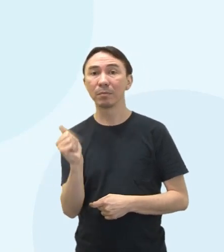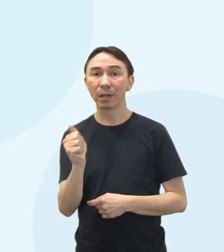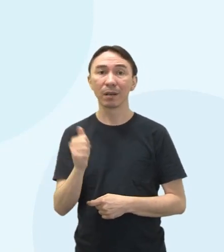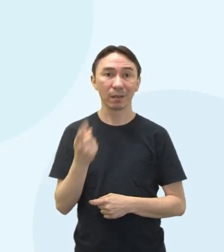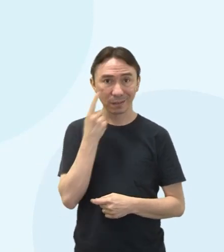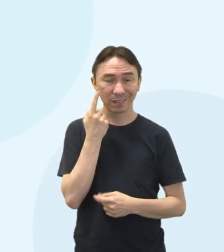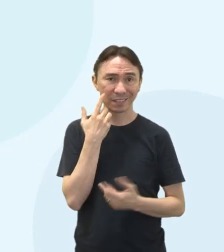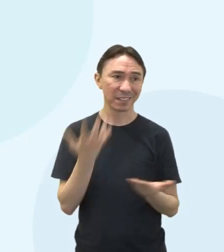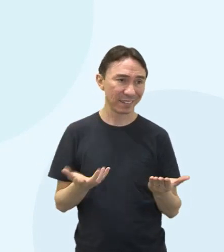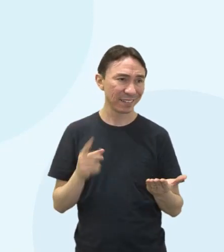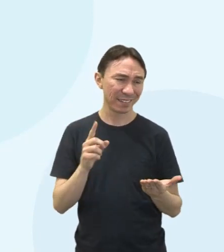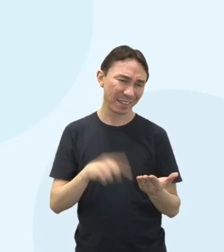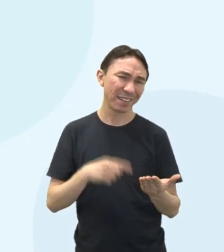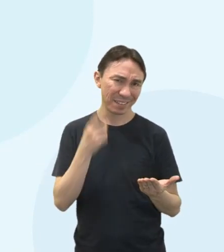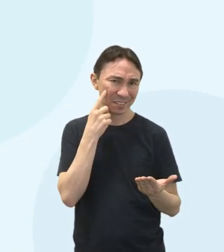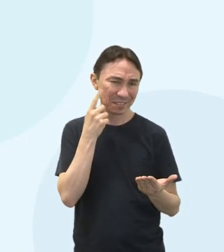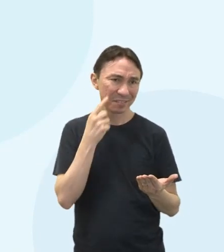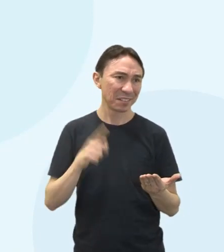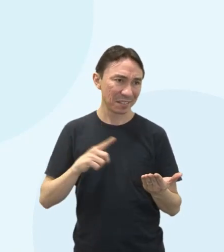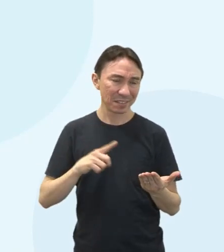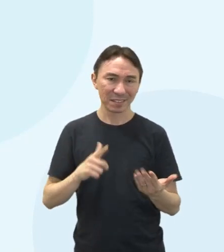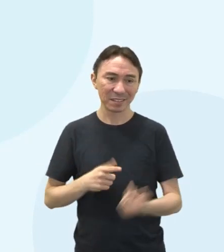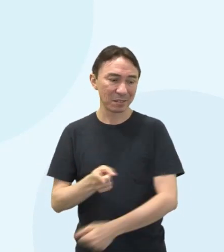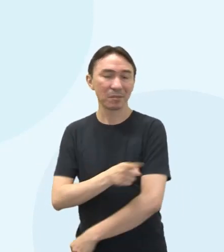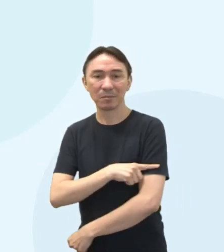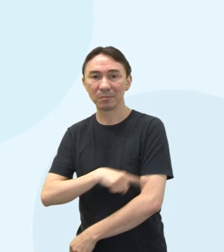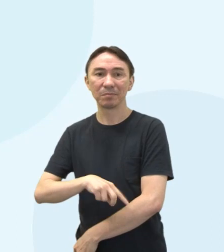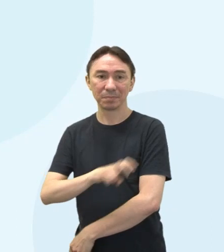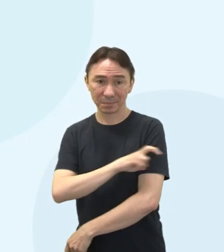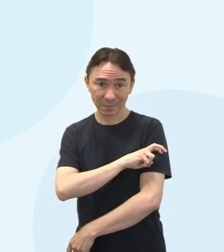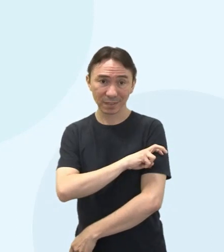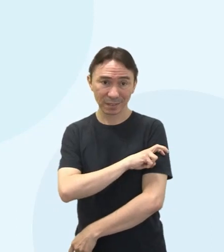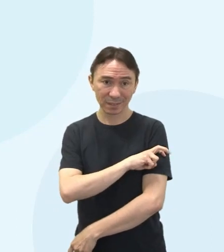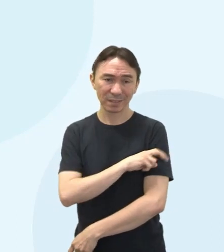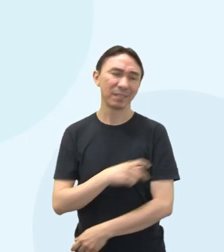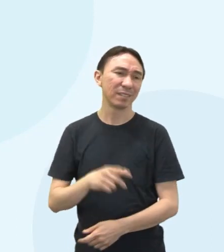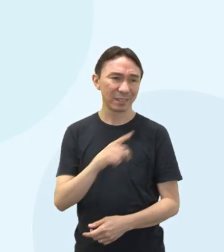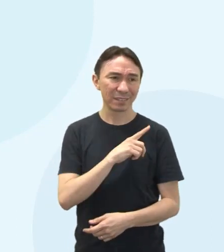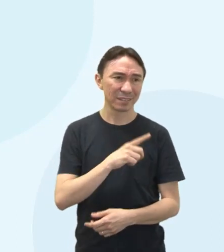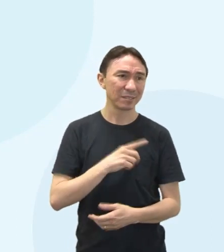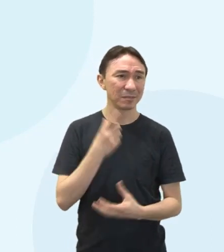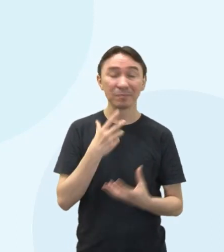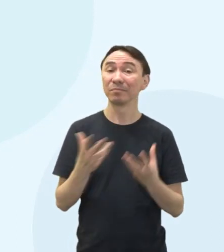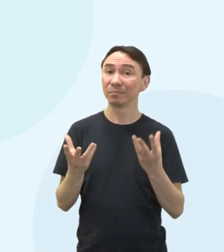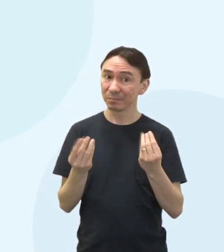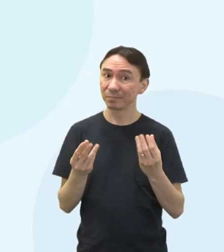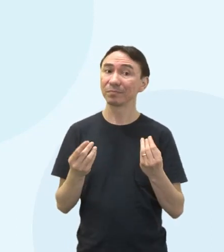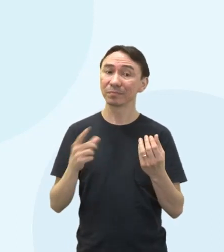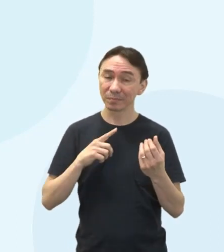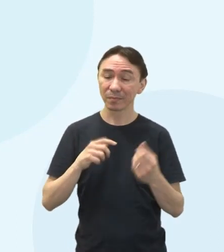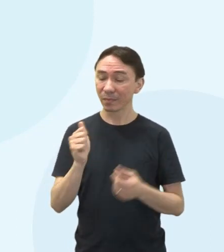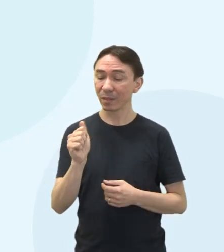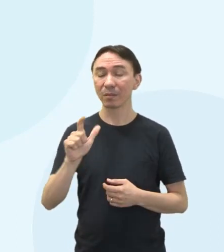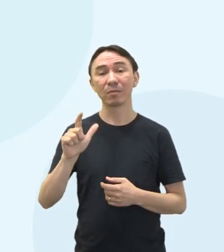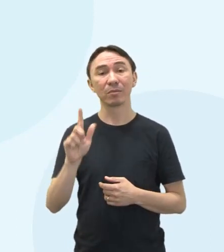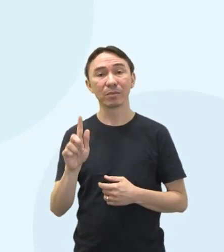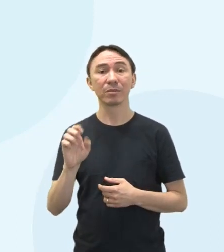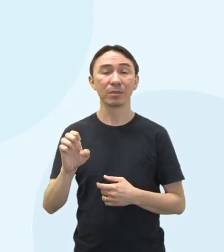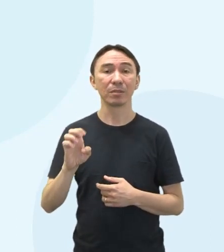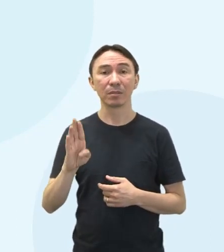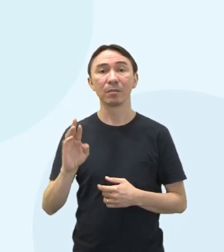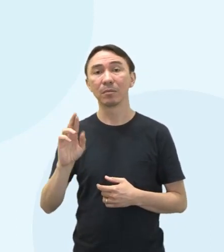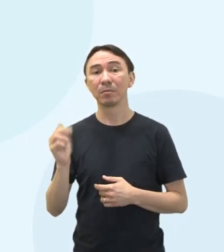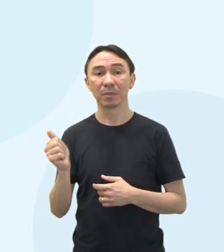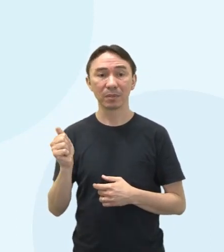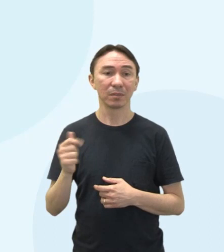para séries iniciais ela tem muita álgebra envolvida nela né nessa temática de álgebra temos uma